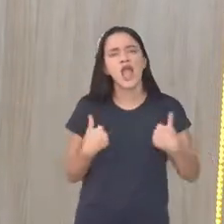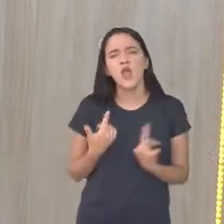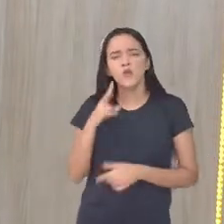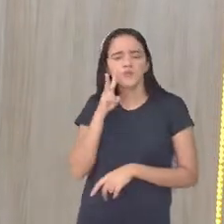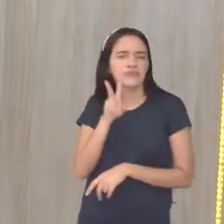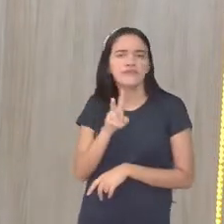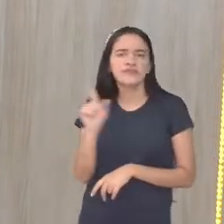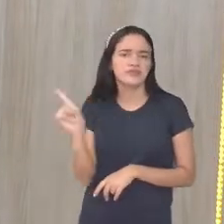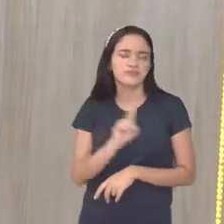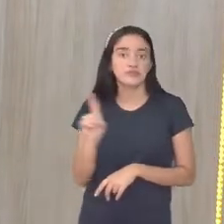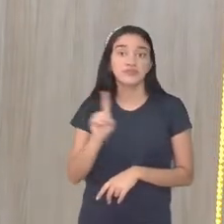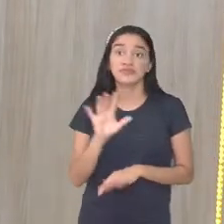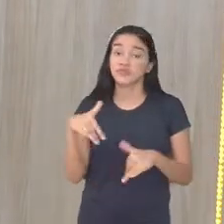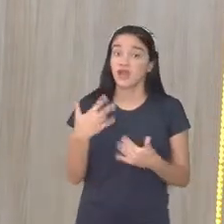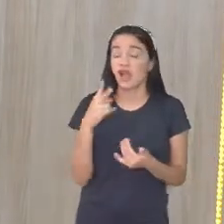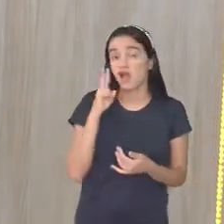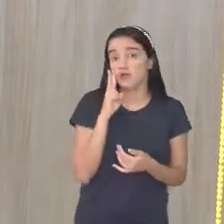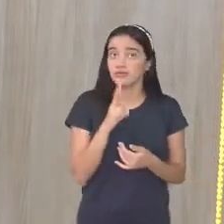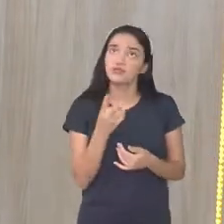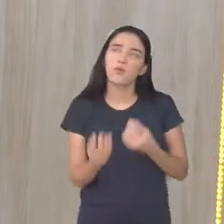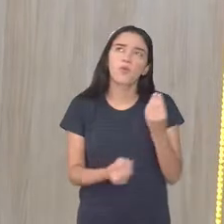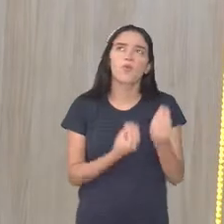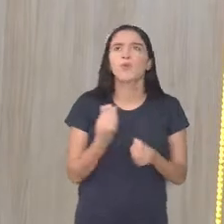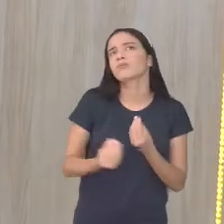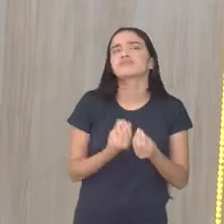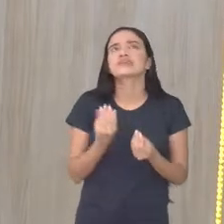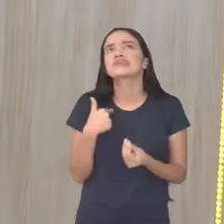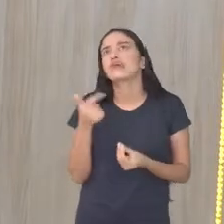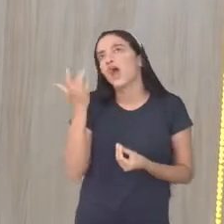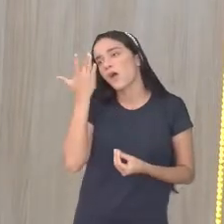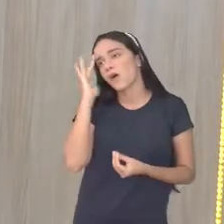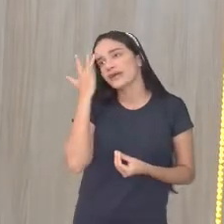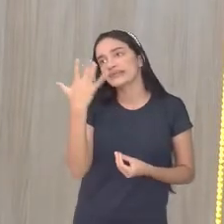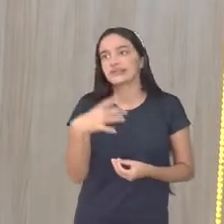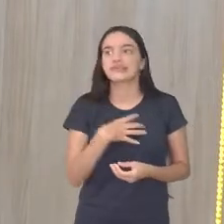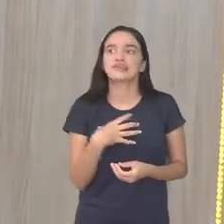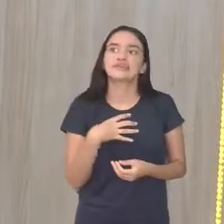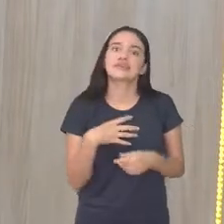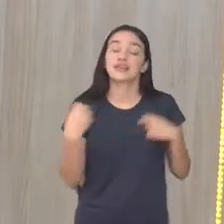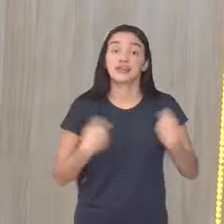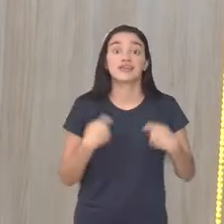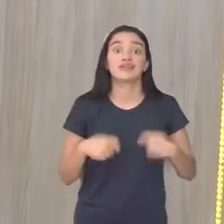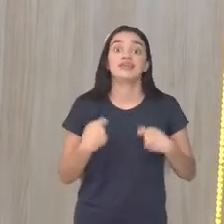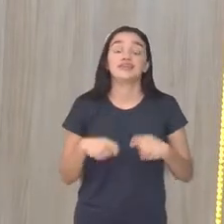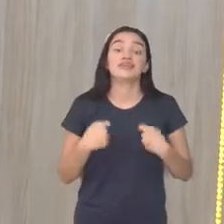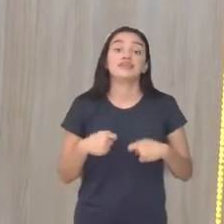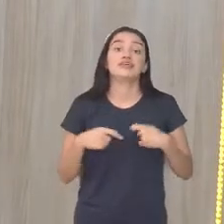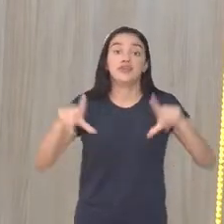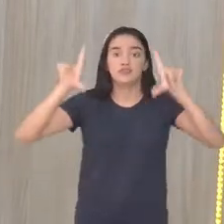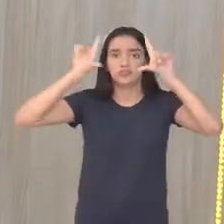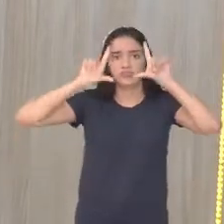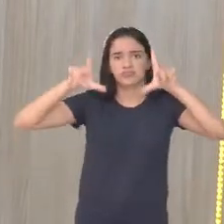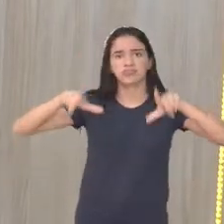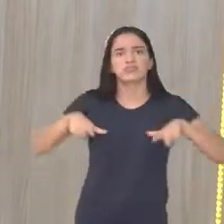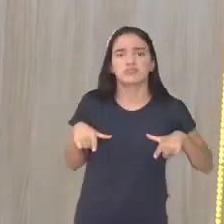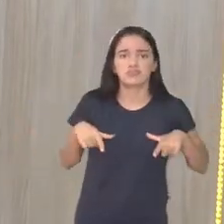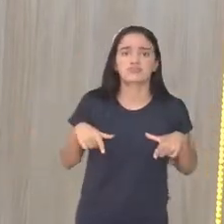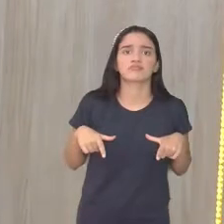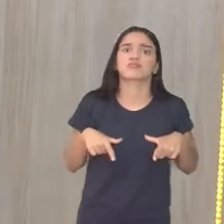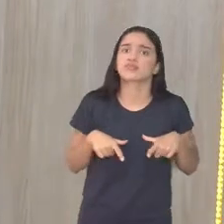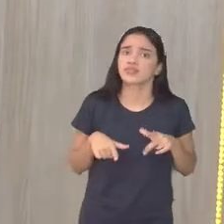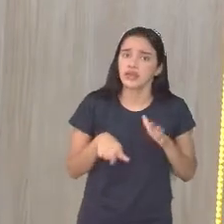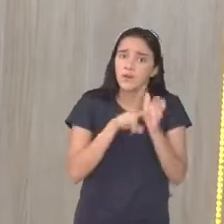gente identificar que é ele. Que né? é o bigode, a sobrancelha fina. Exatamente, bem alongada, né?